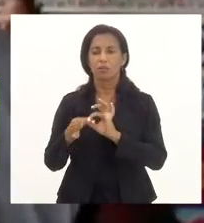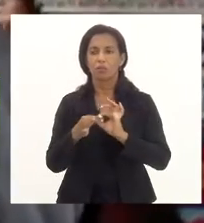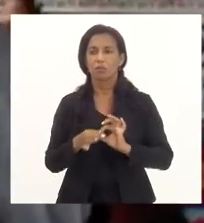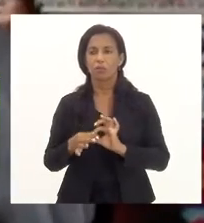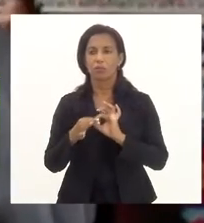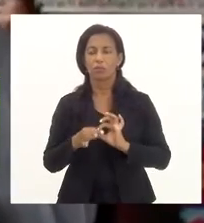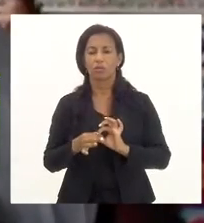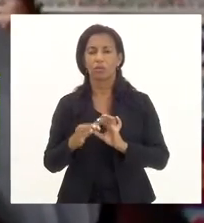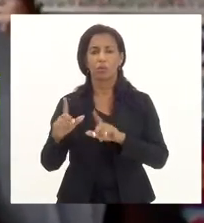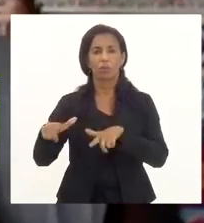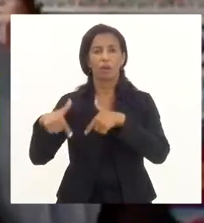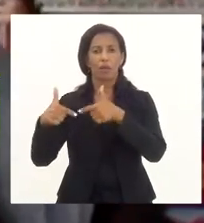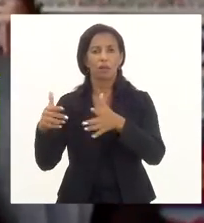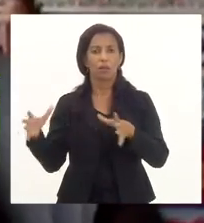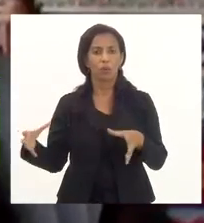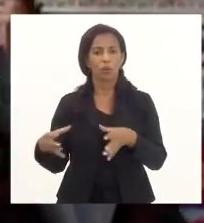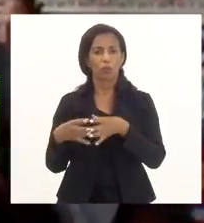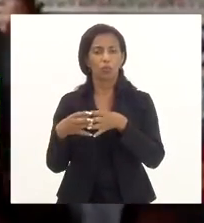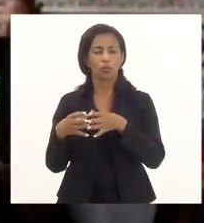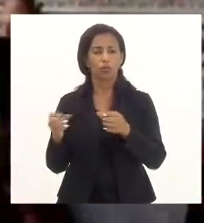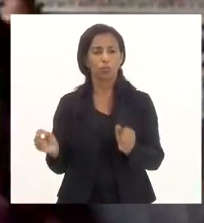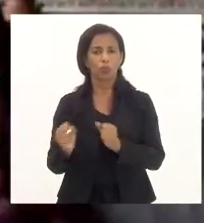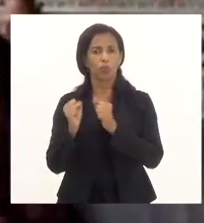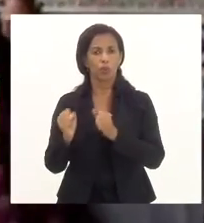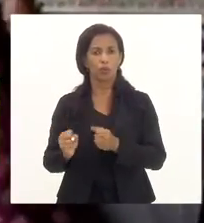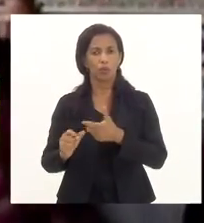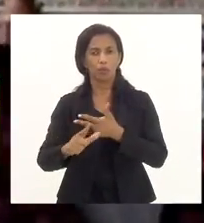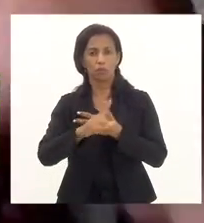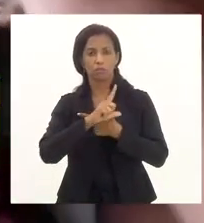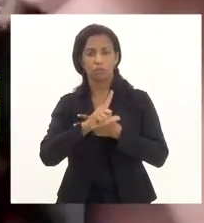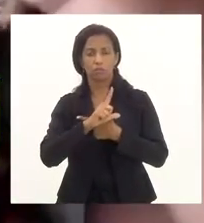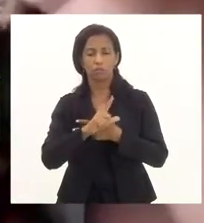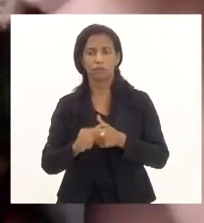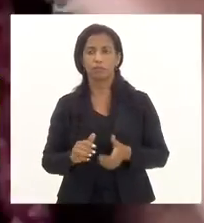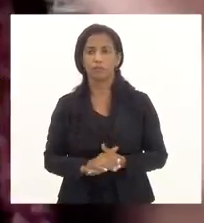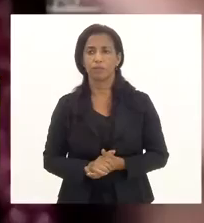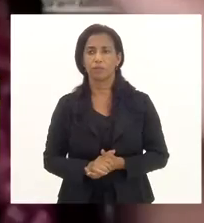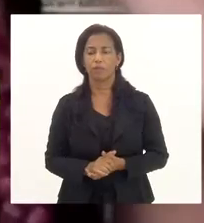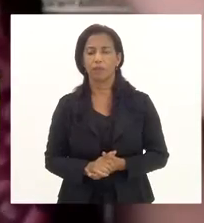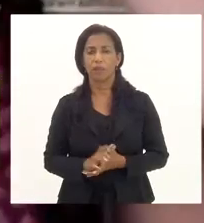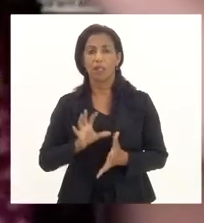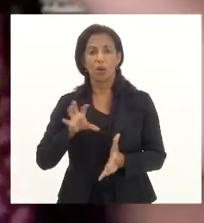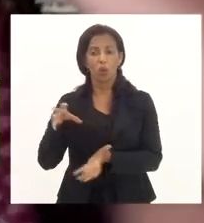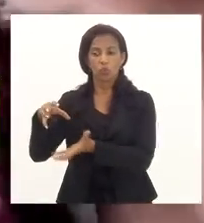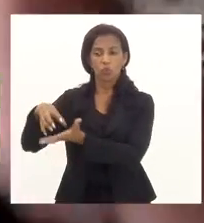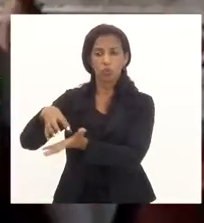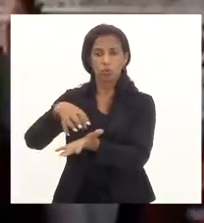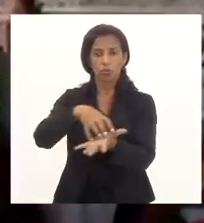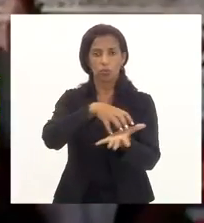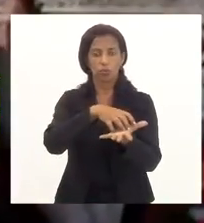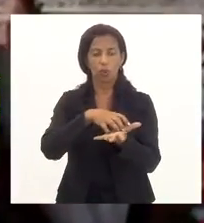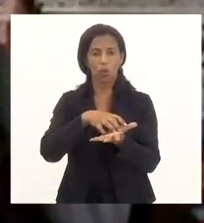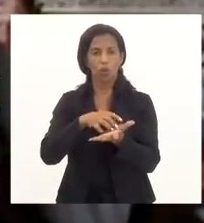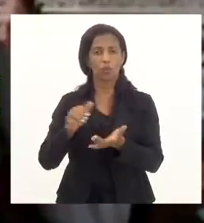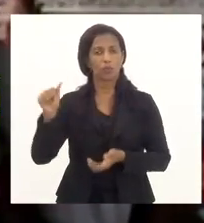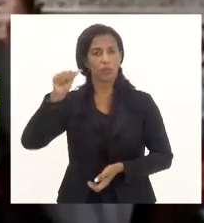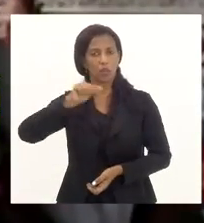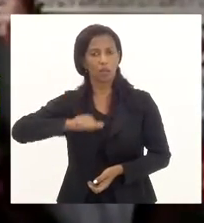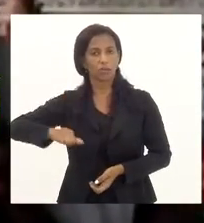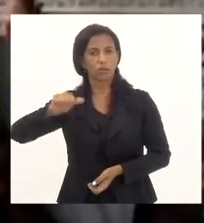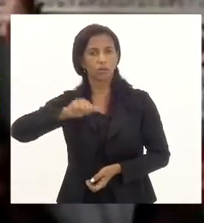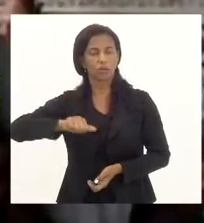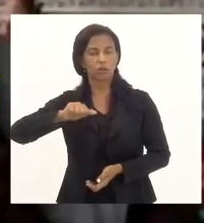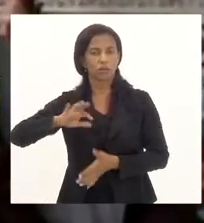com uma ação conjunta com poder legislativo e com os órgãos de estado e as organizações sociais